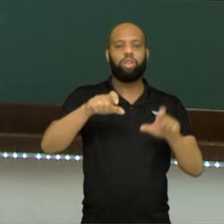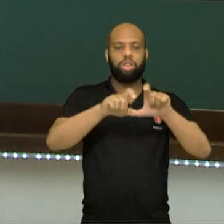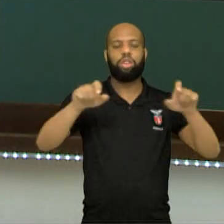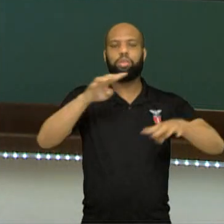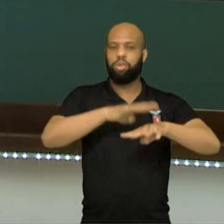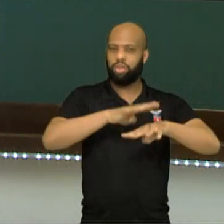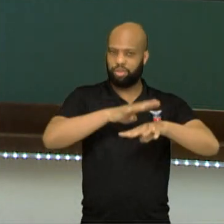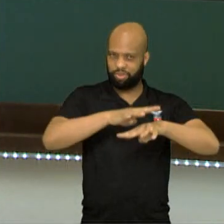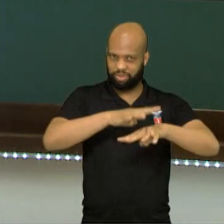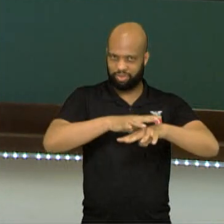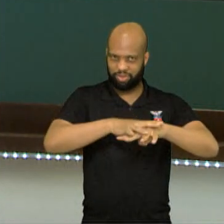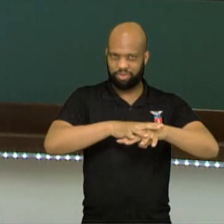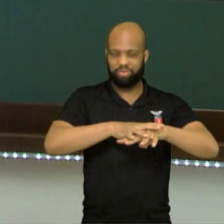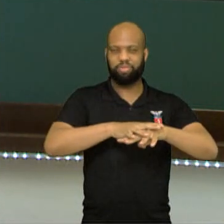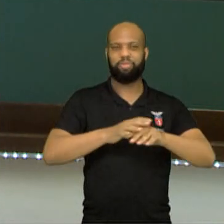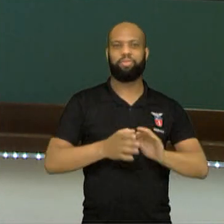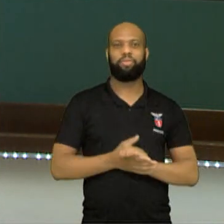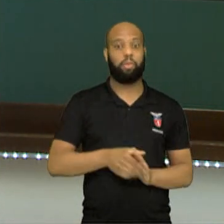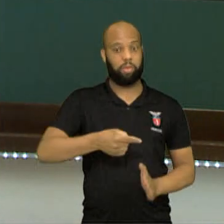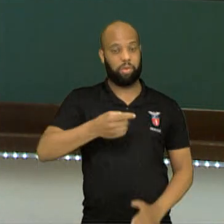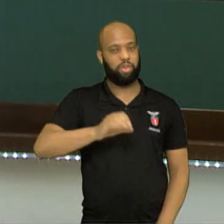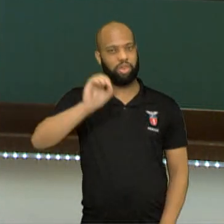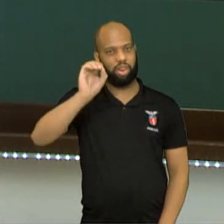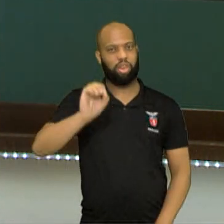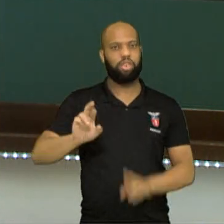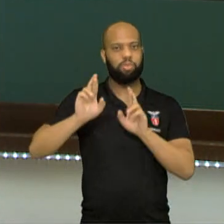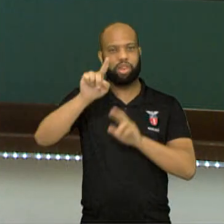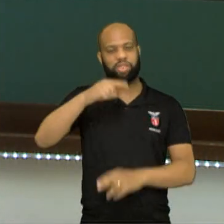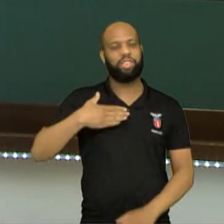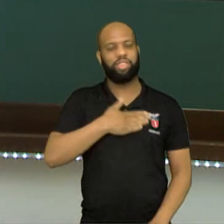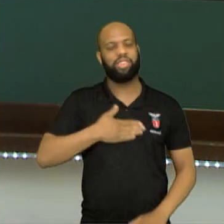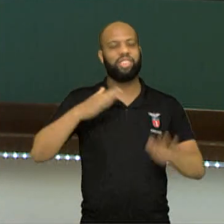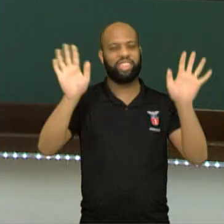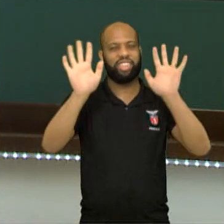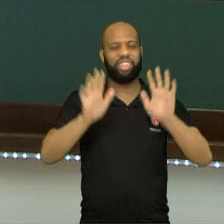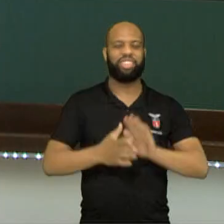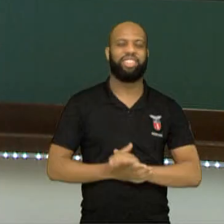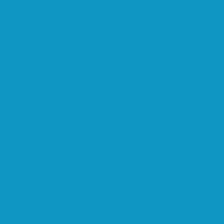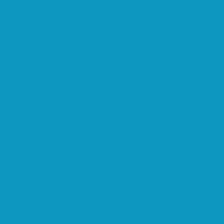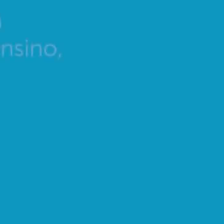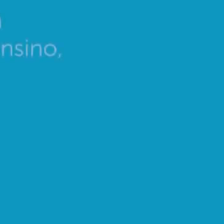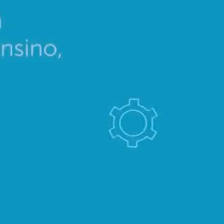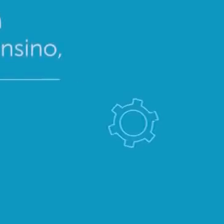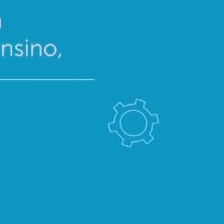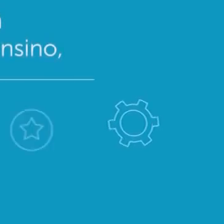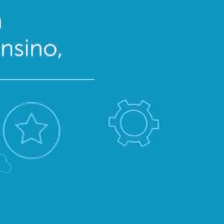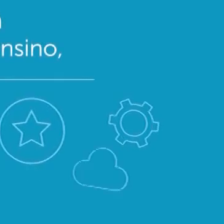pouquinho mais sobre a resolução de equações do primeiro grau. Espero que vocês tenham gostado e até breve.